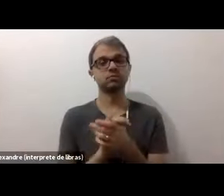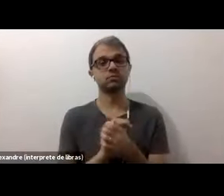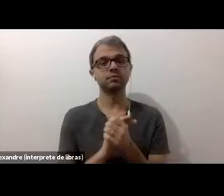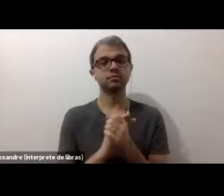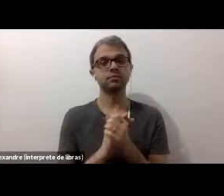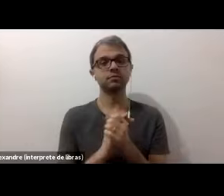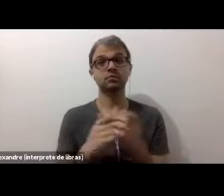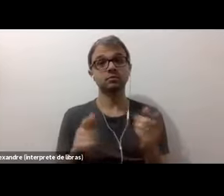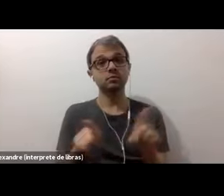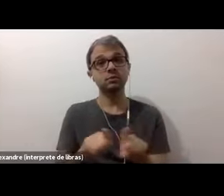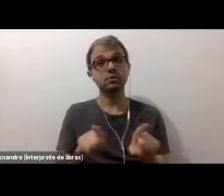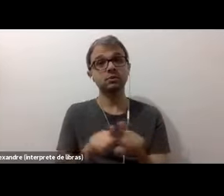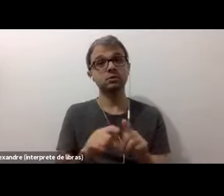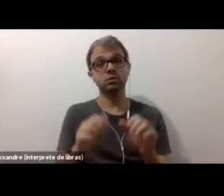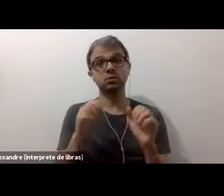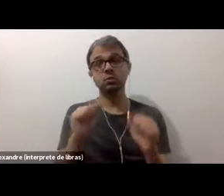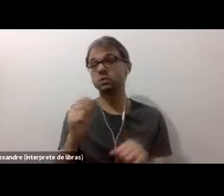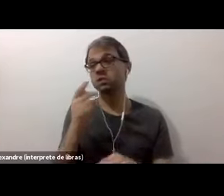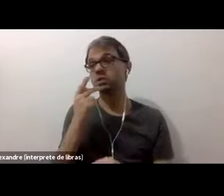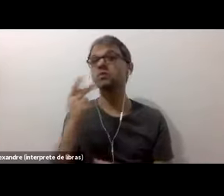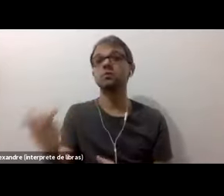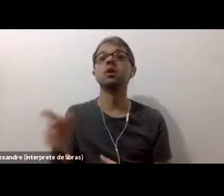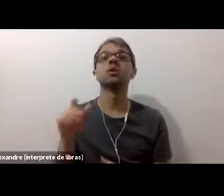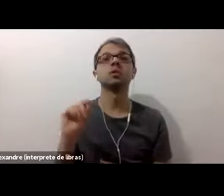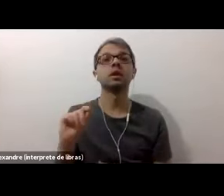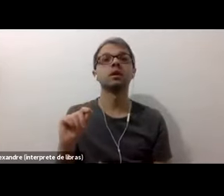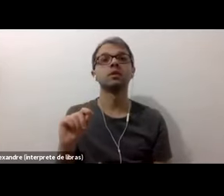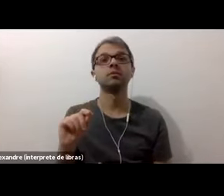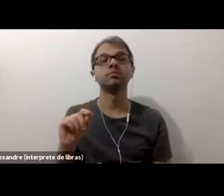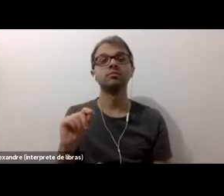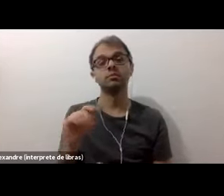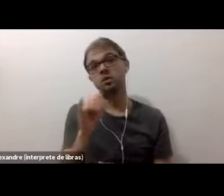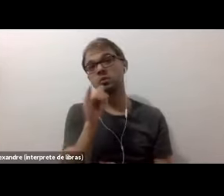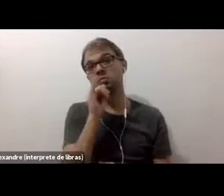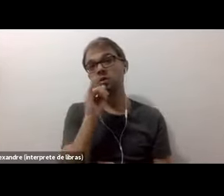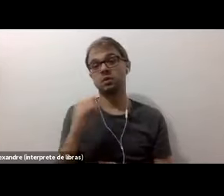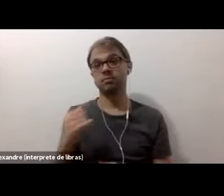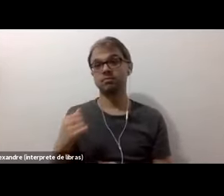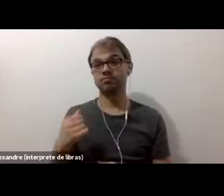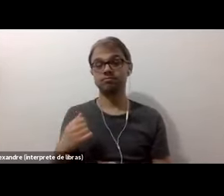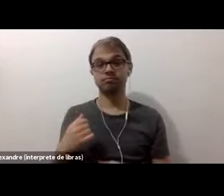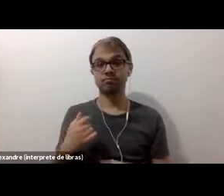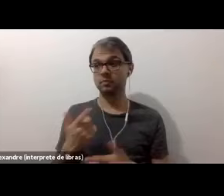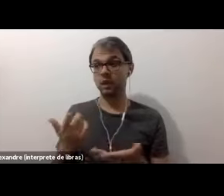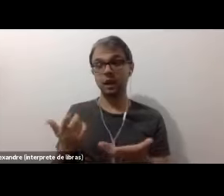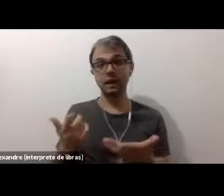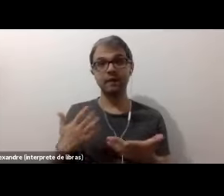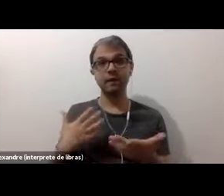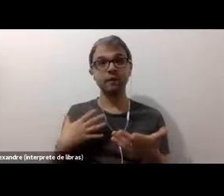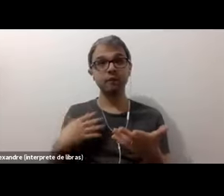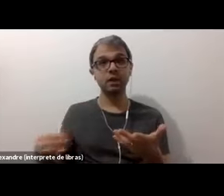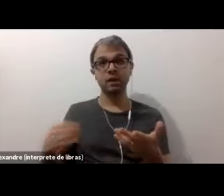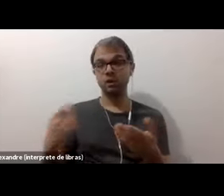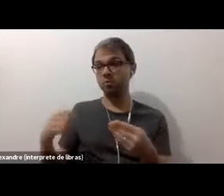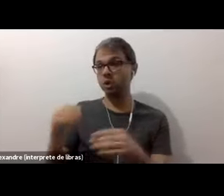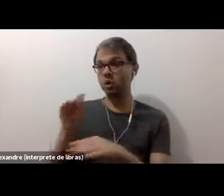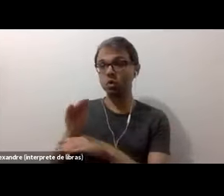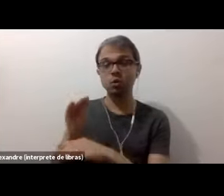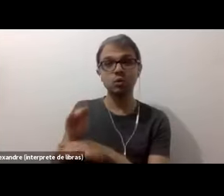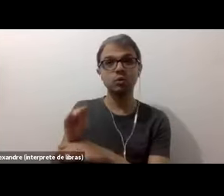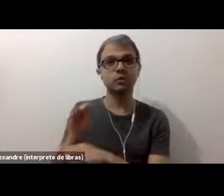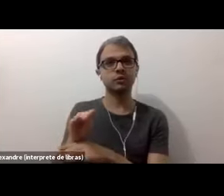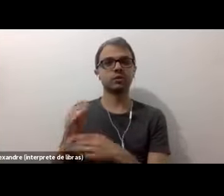não estou, nesse momento eu consegui desfraldar uma criança pequena, ou deixar o paninho, né? Ou deixar o